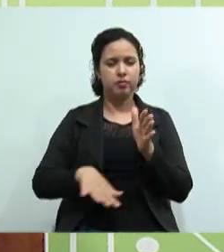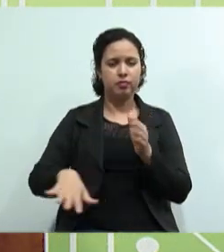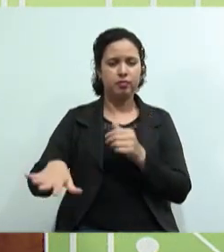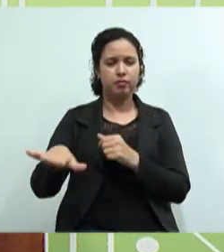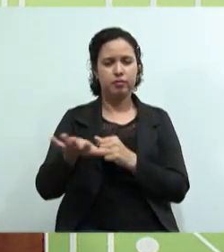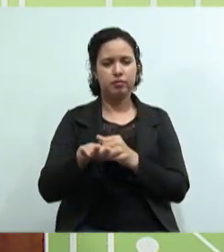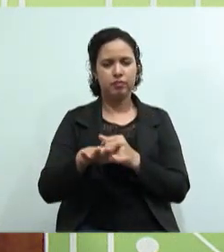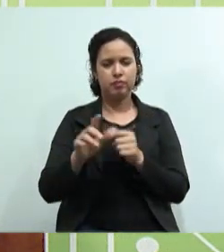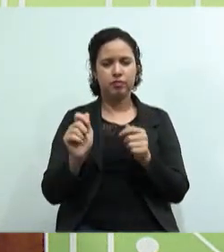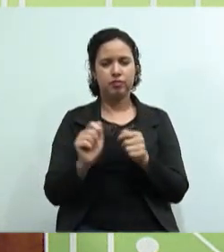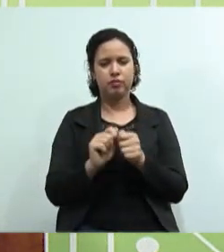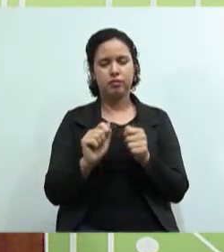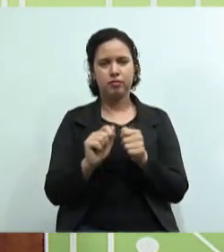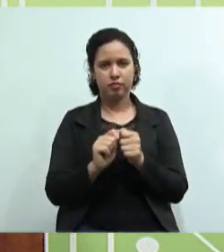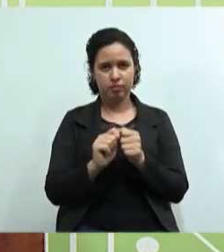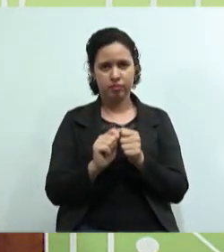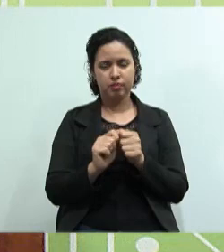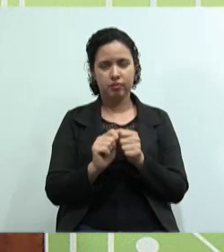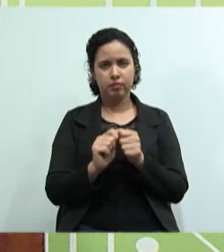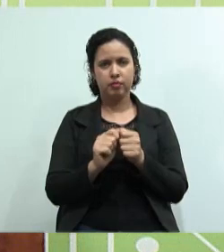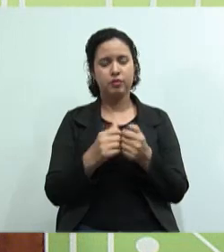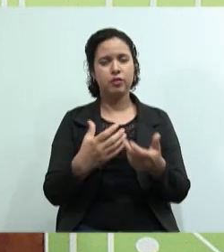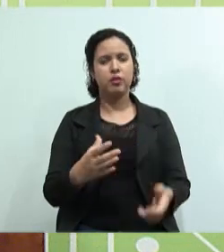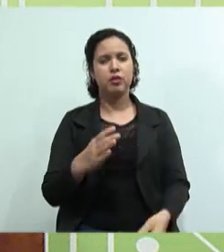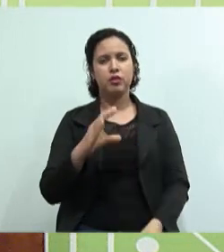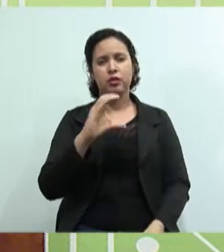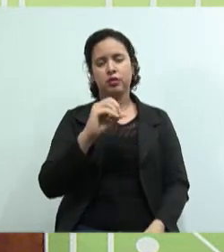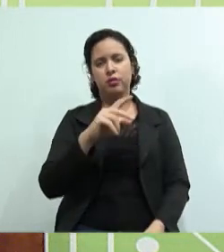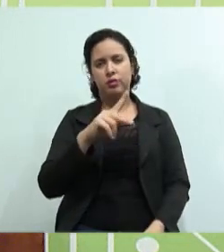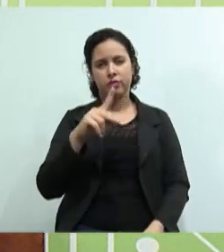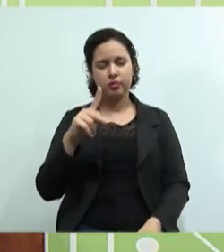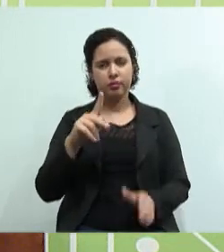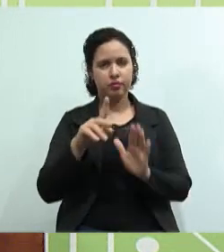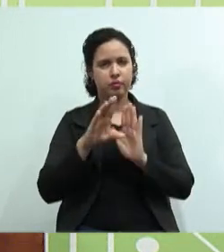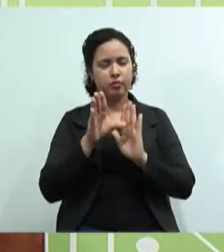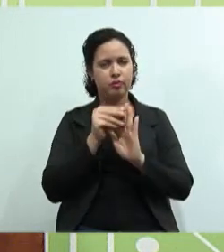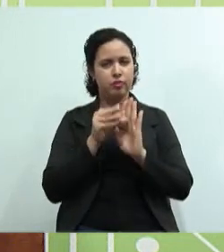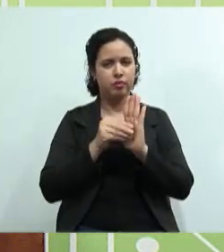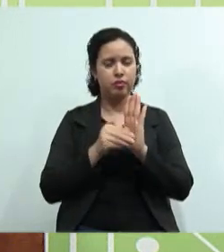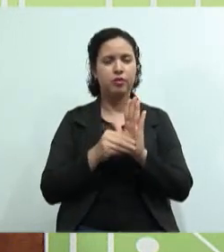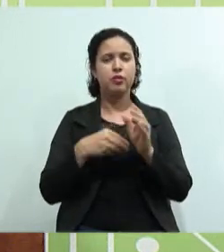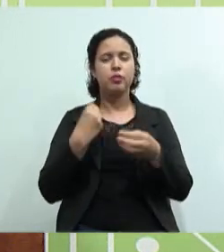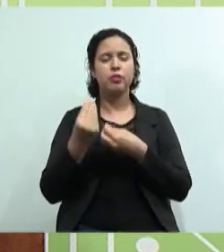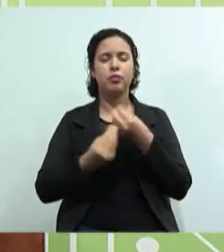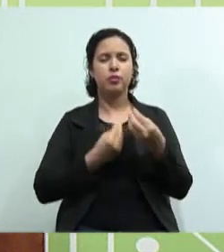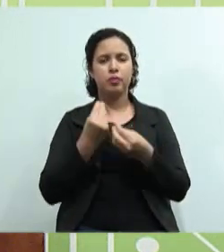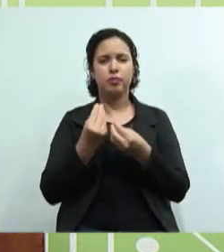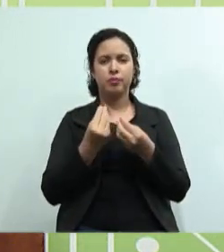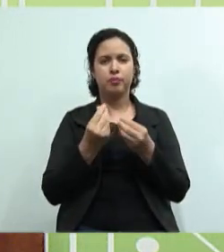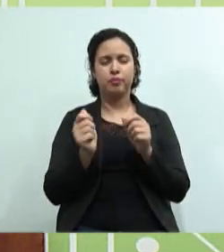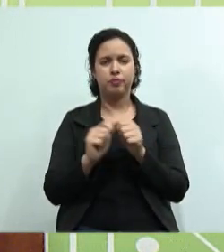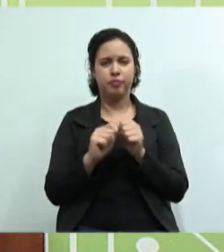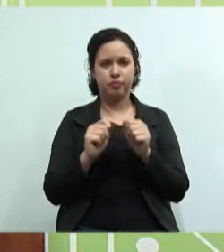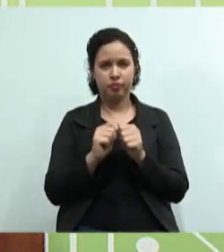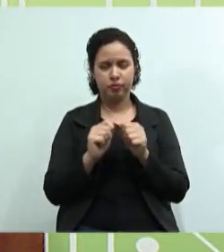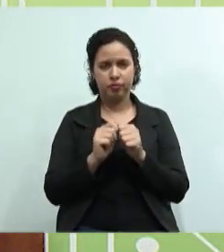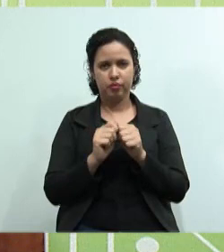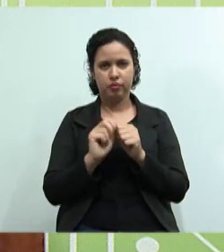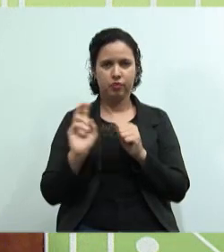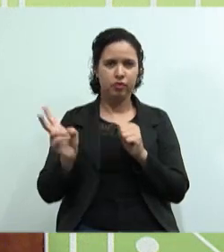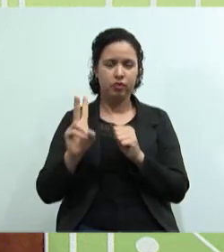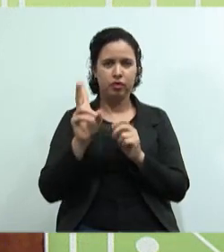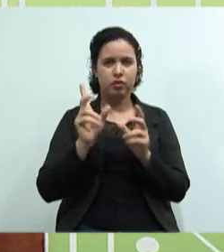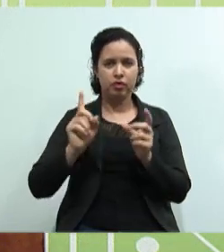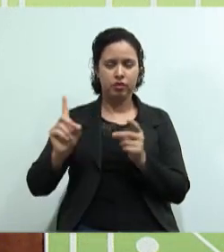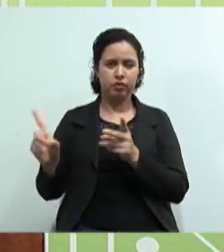vamos fazer nesse conteúdo agora. Como que eu vou formar o preço de venda do meu pudim? Então, por que eu